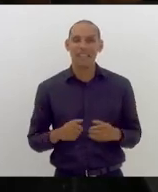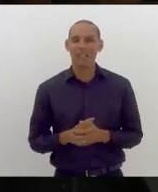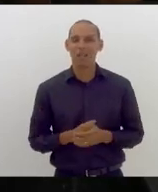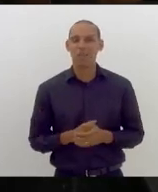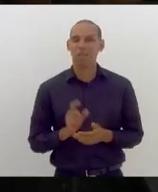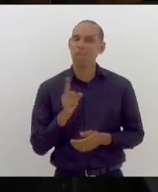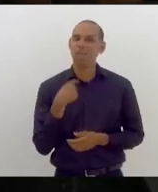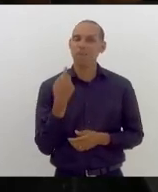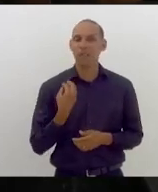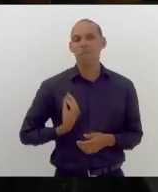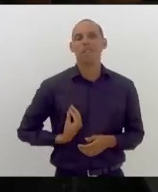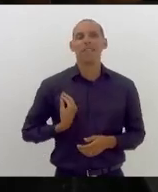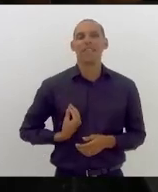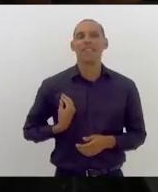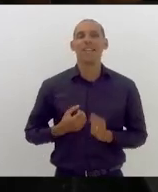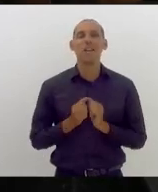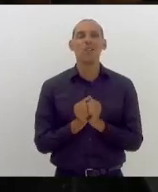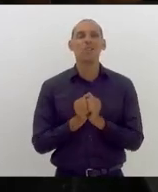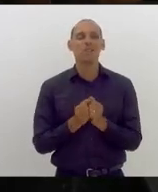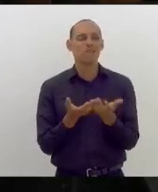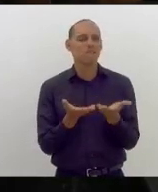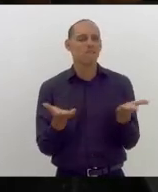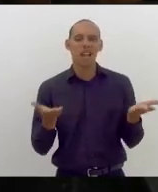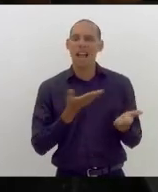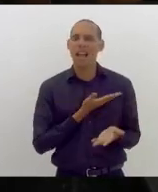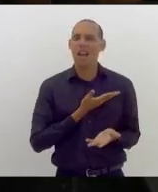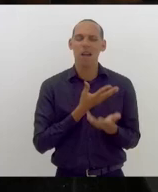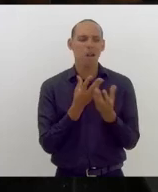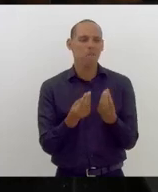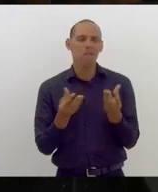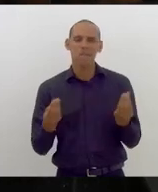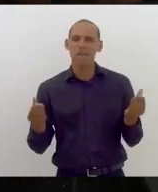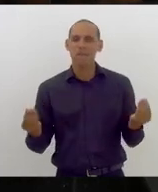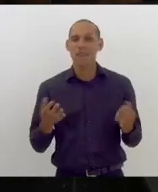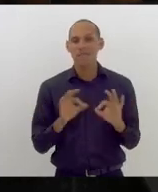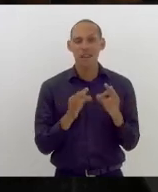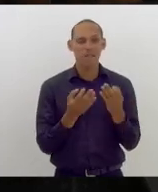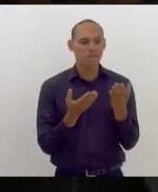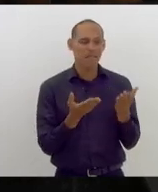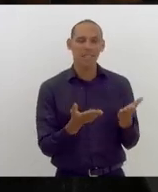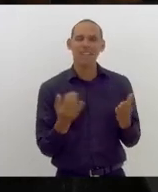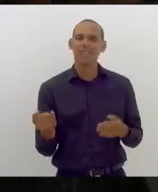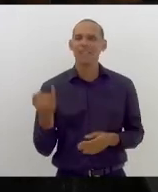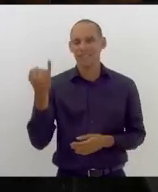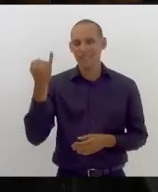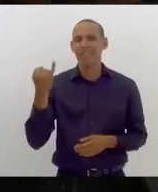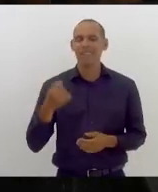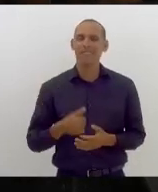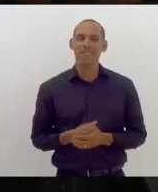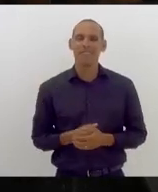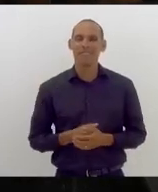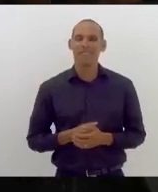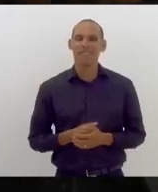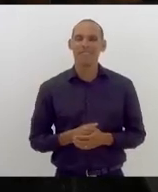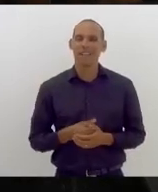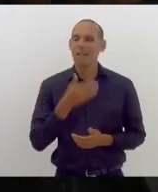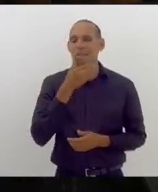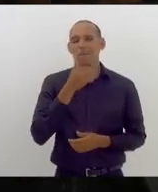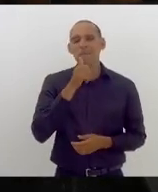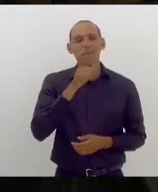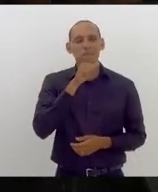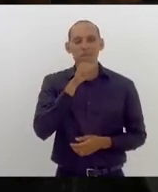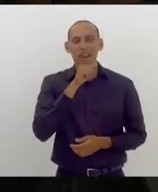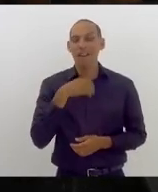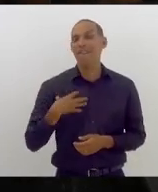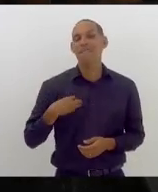da gente estar aqui junto com tantos amigos, junto com a minha família, que tem uma importância fundamental, com meus pais, com